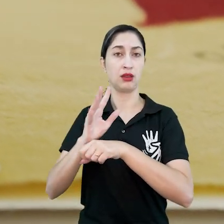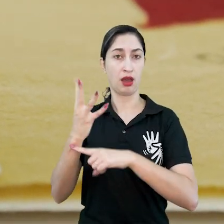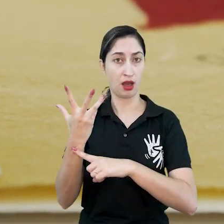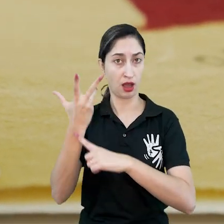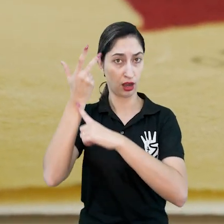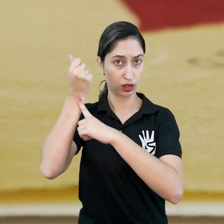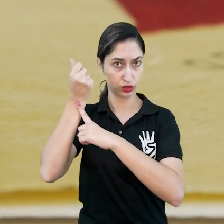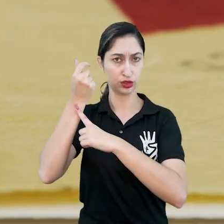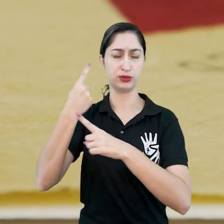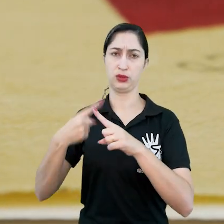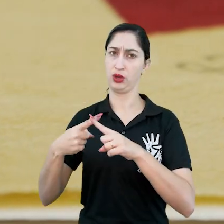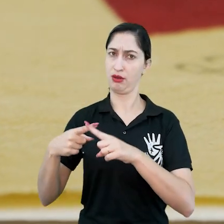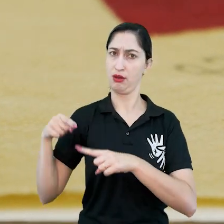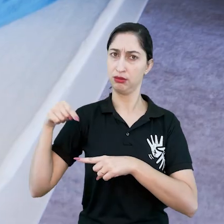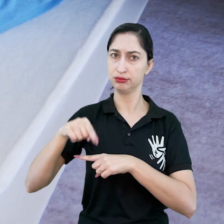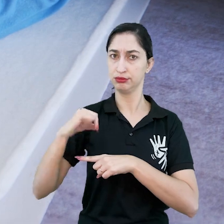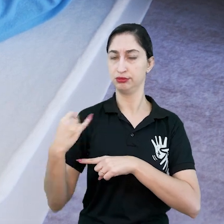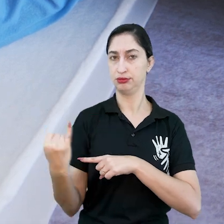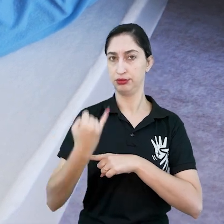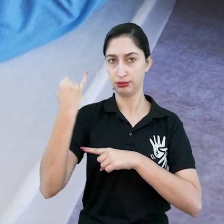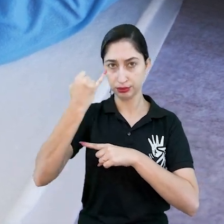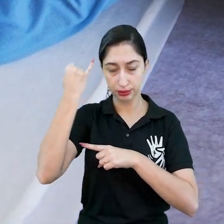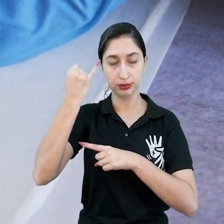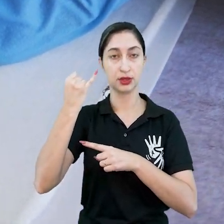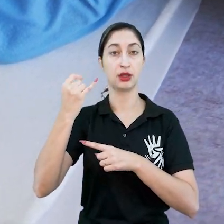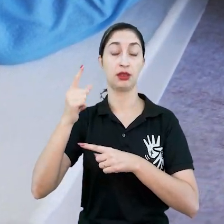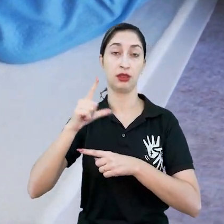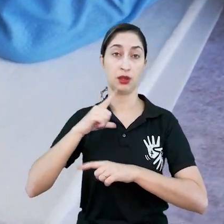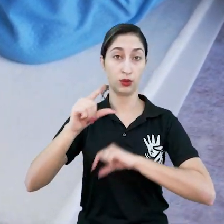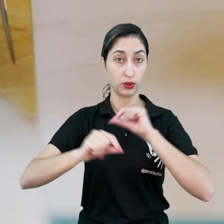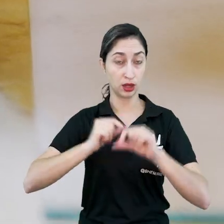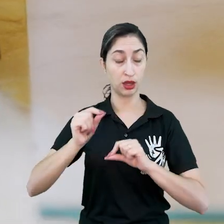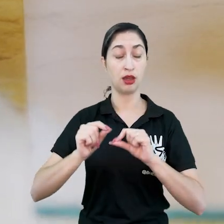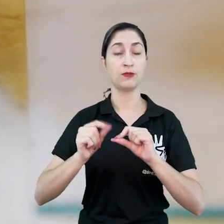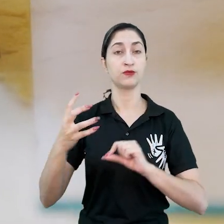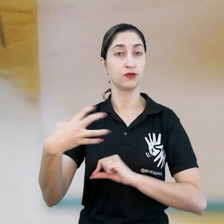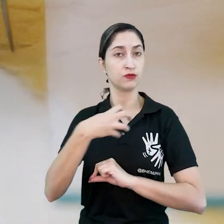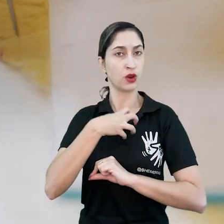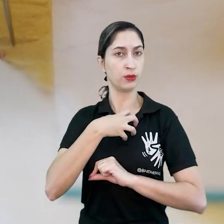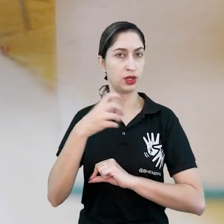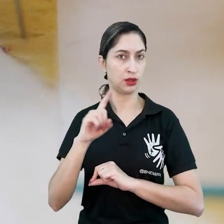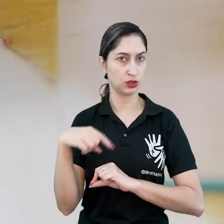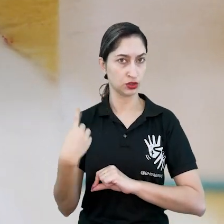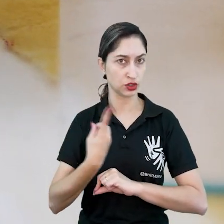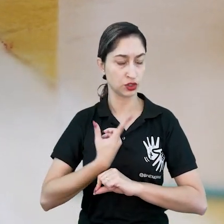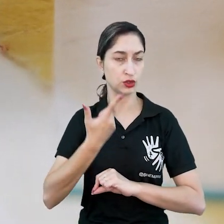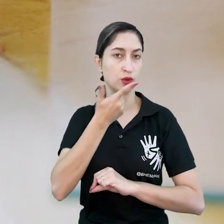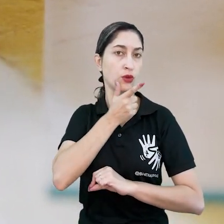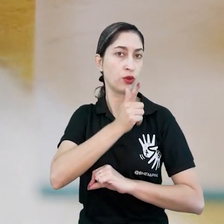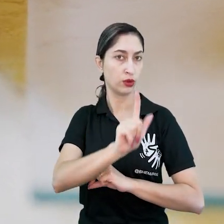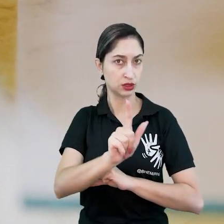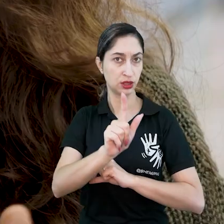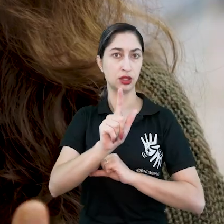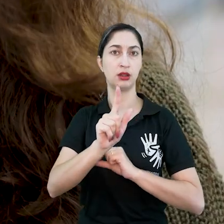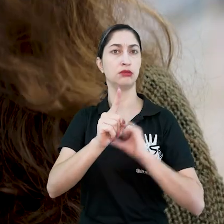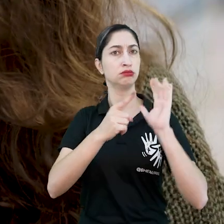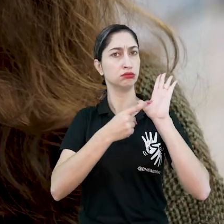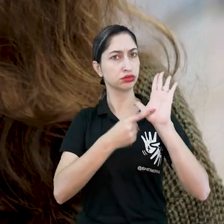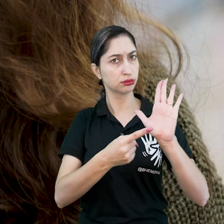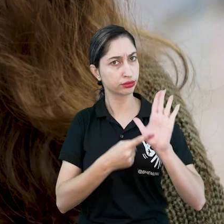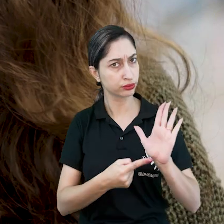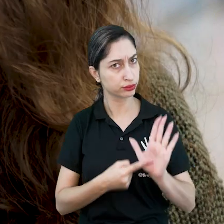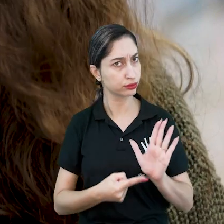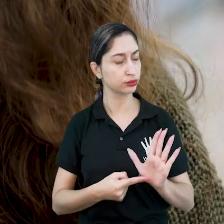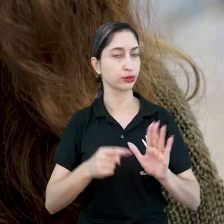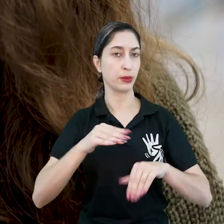caso, obras de arte significativas. É uma forma da gente poder até